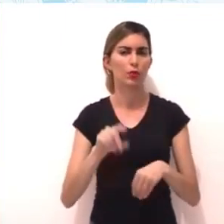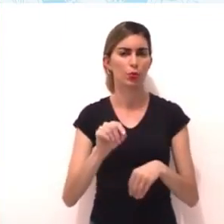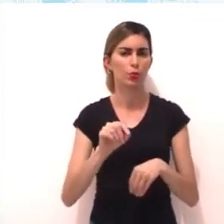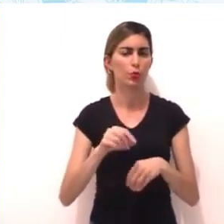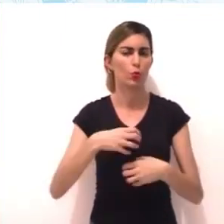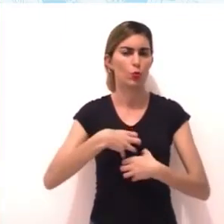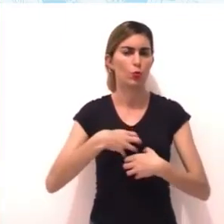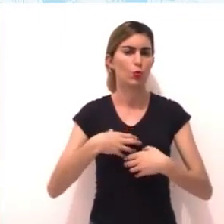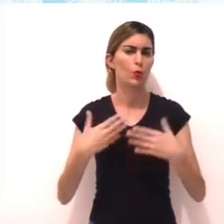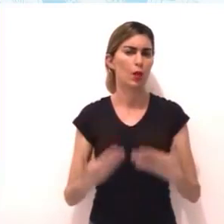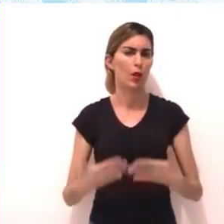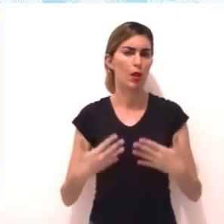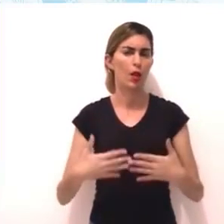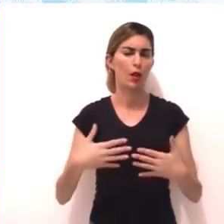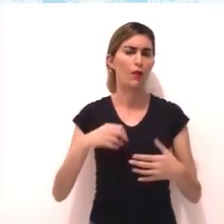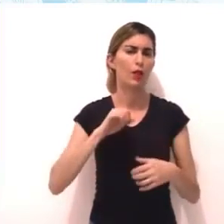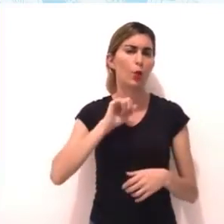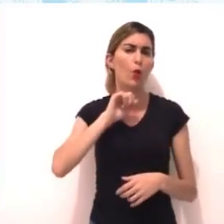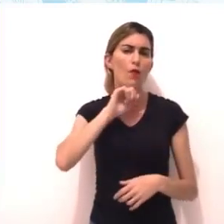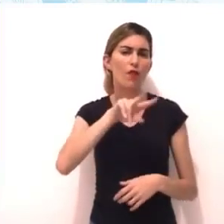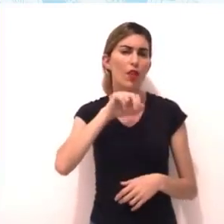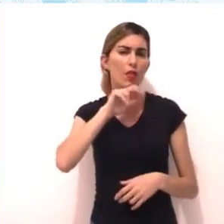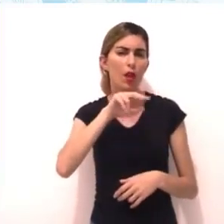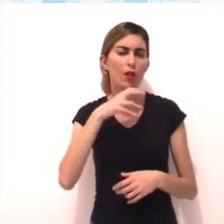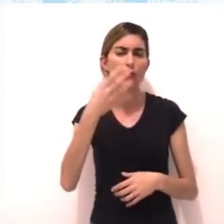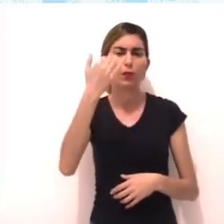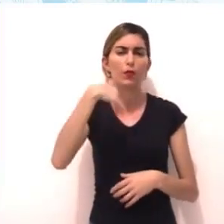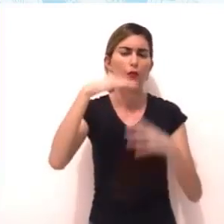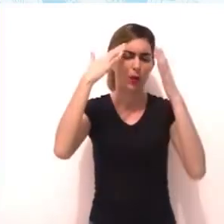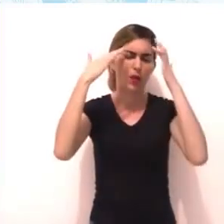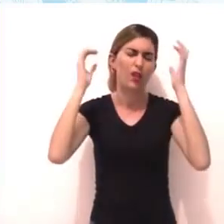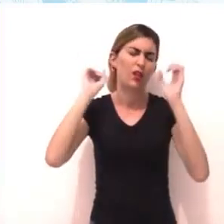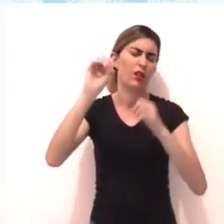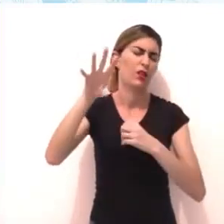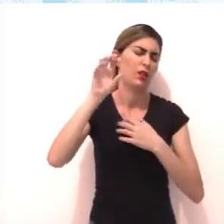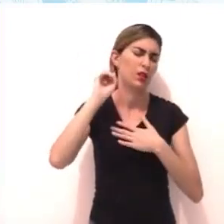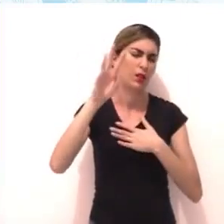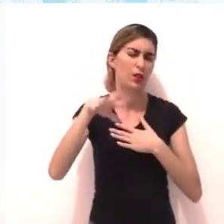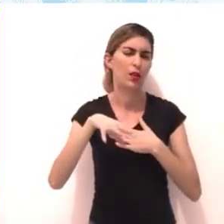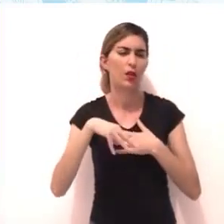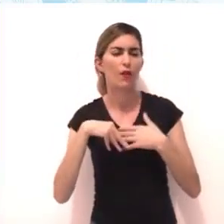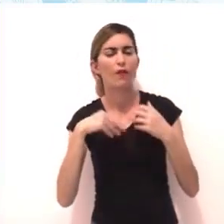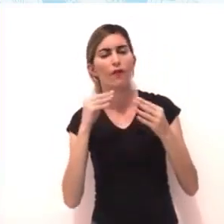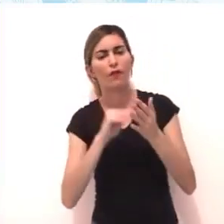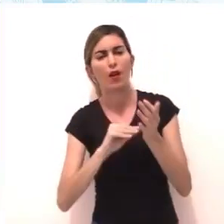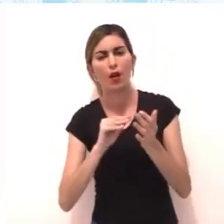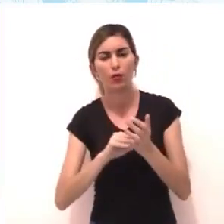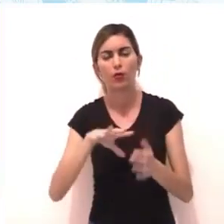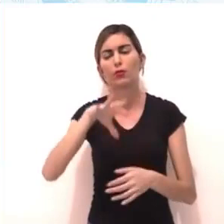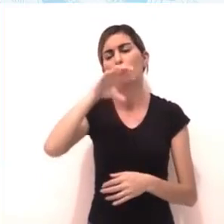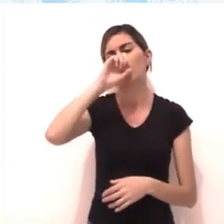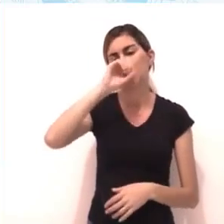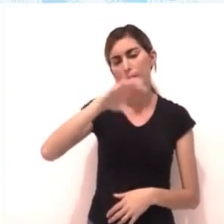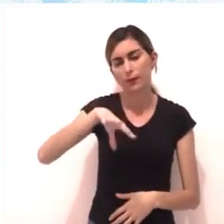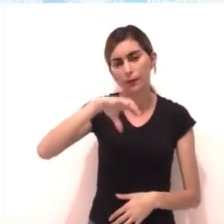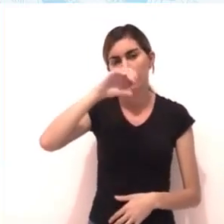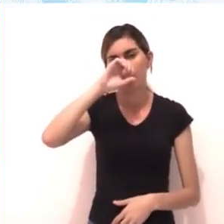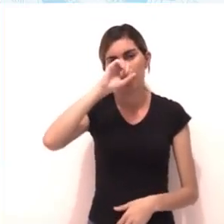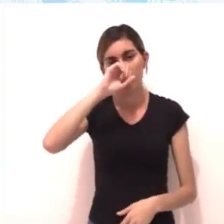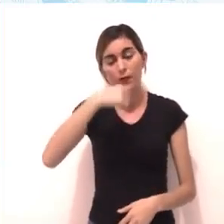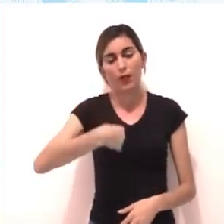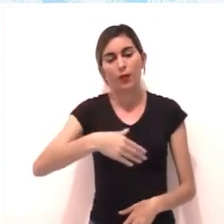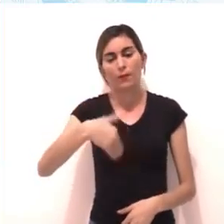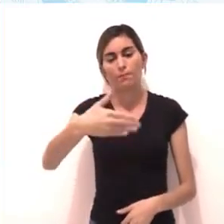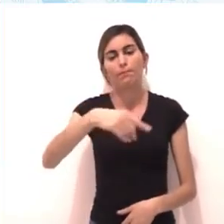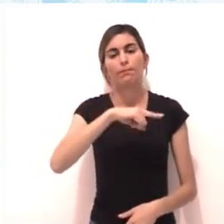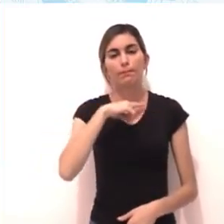leves sintomas de envenenamento, com dores de cabeça e até falhas na respiração,